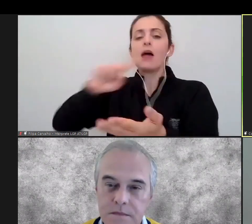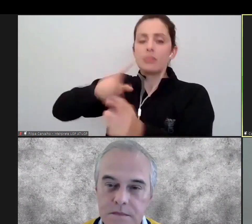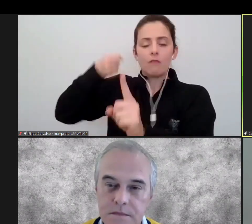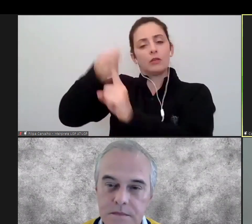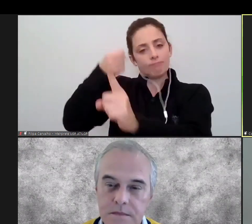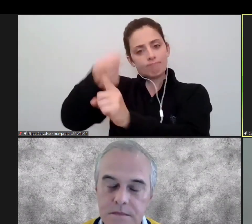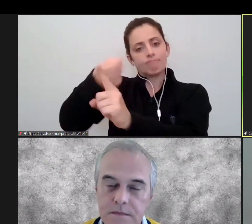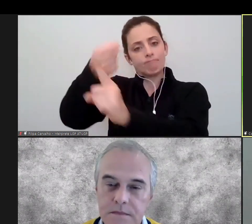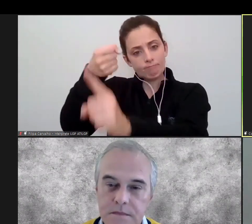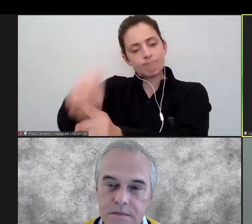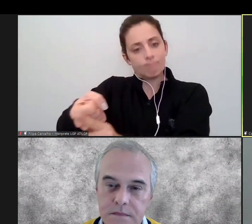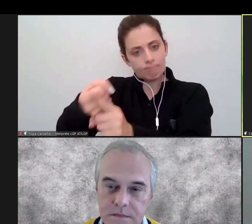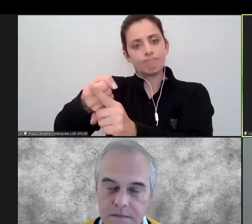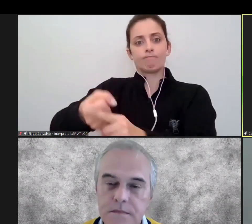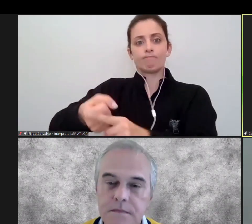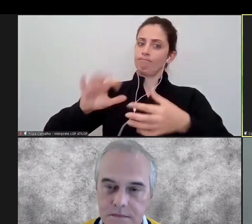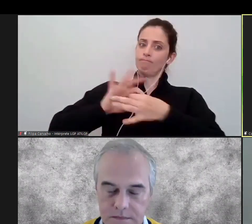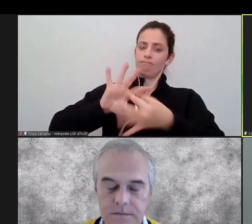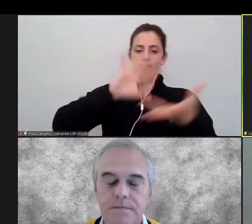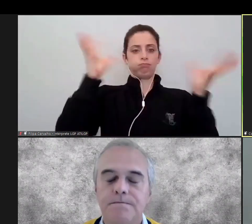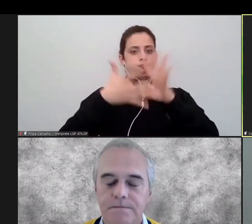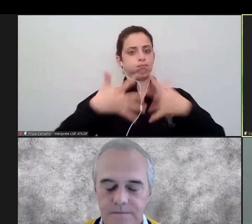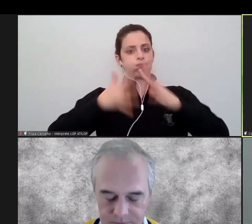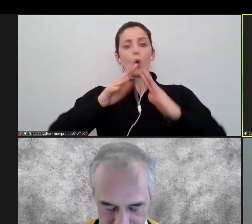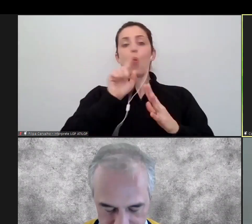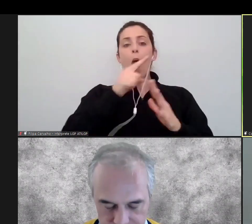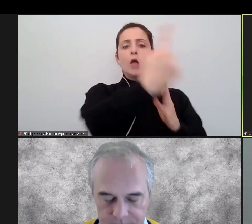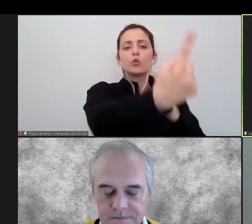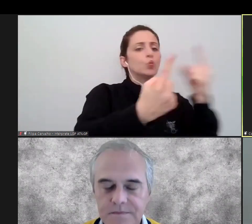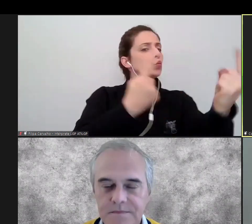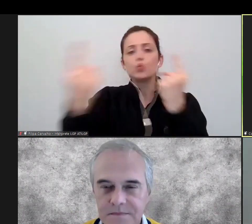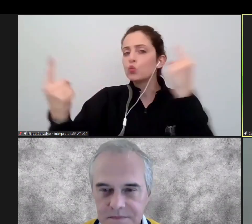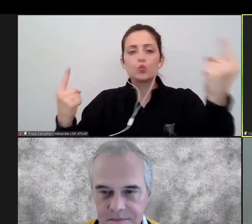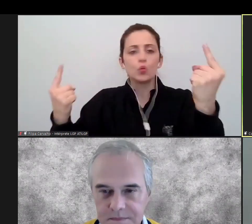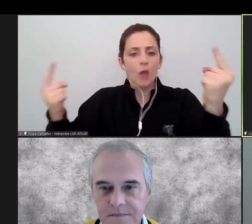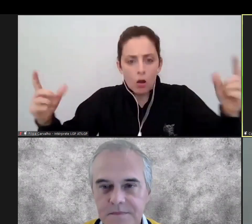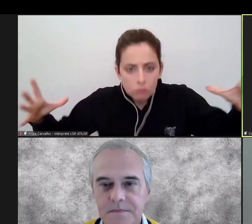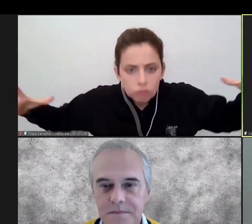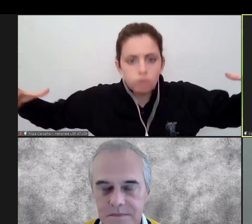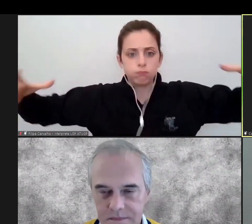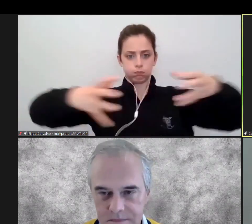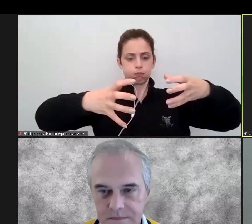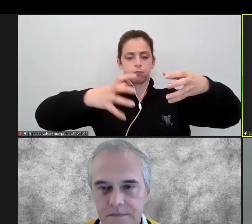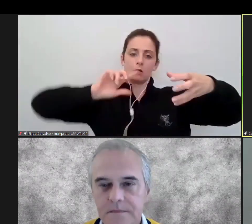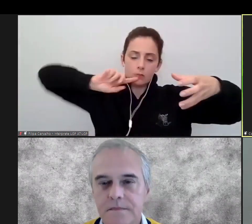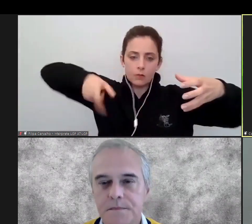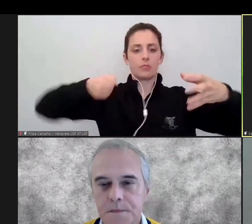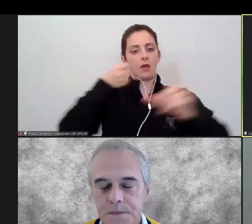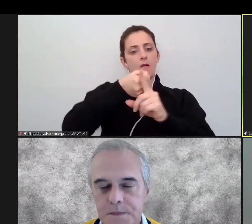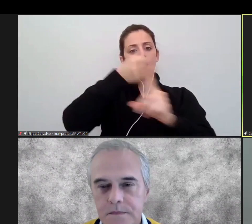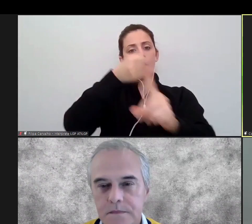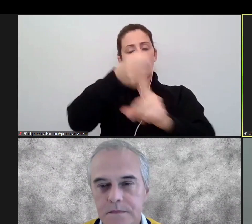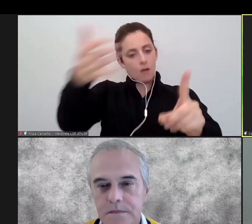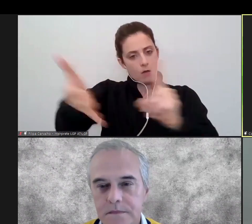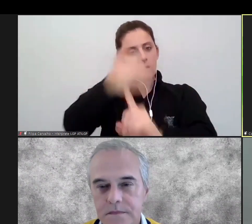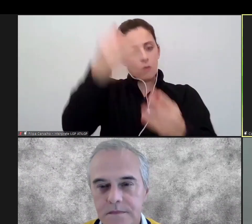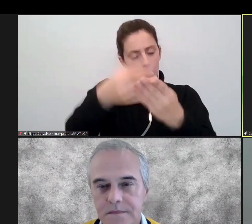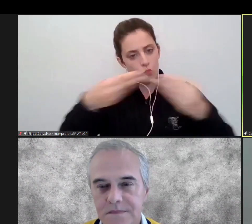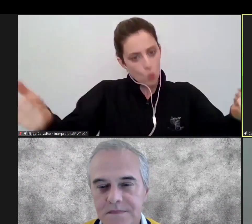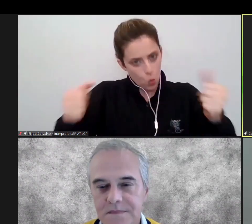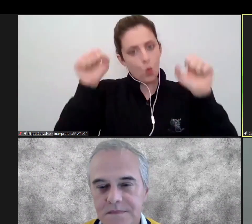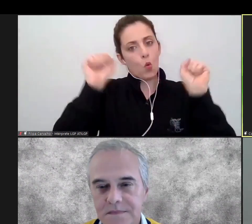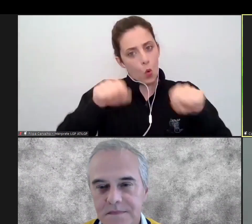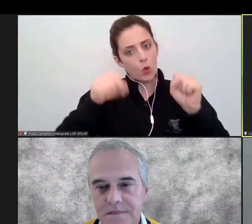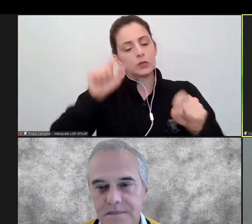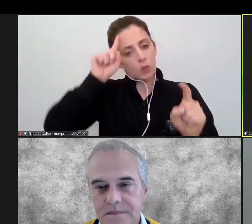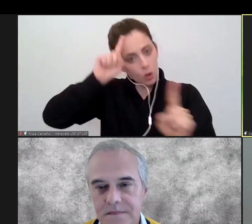forma igualmente estrutural, ou seja, não com a minha guerra, não com a tua guerra, mas com uma guerra conjunta, ou seja, de uma forma estrutural, de facto,